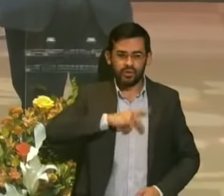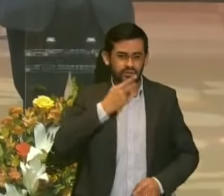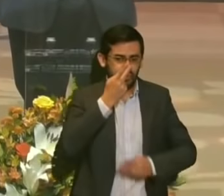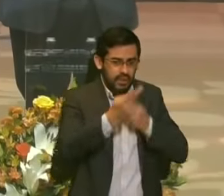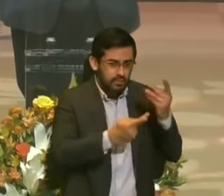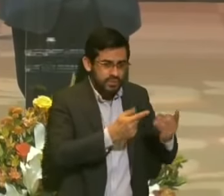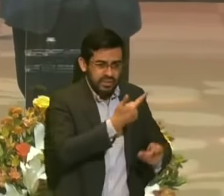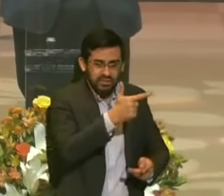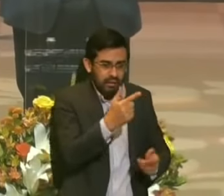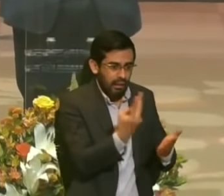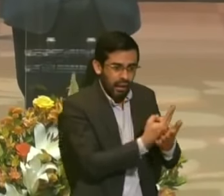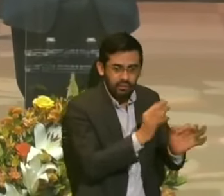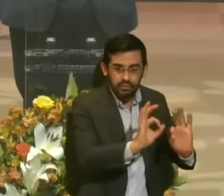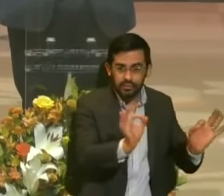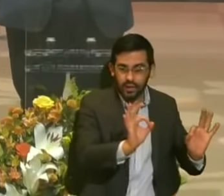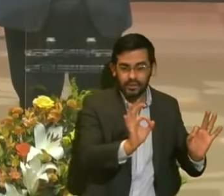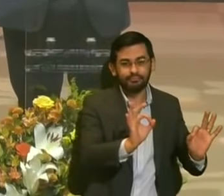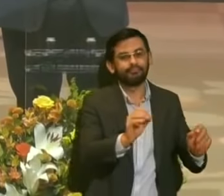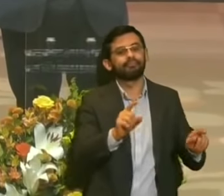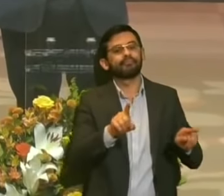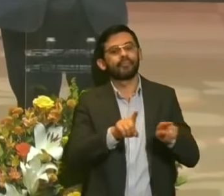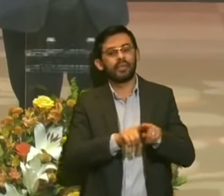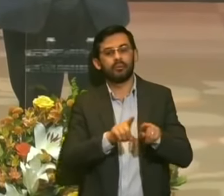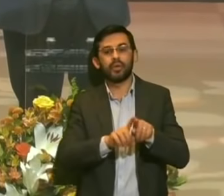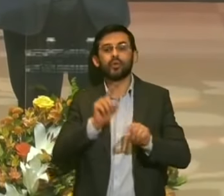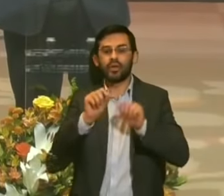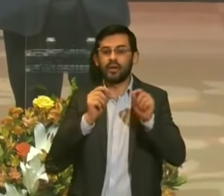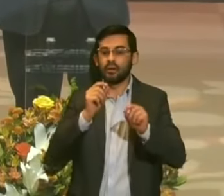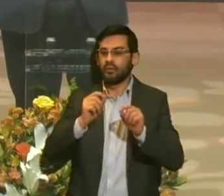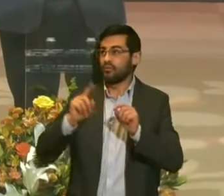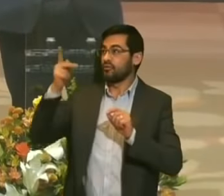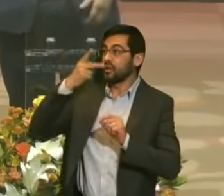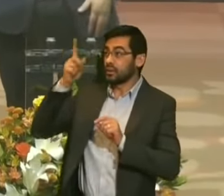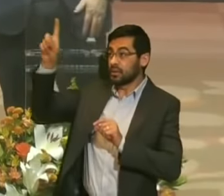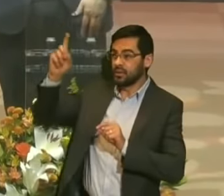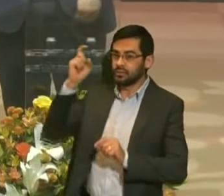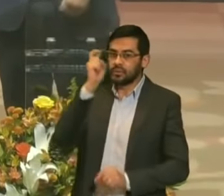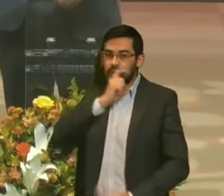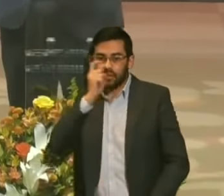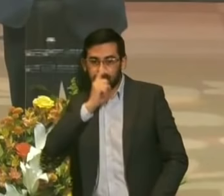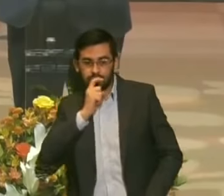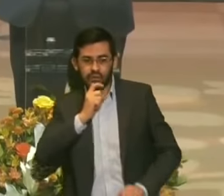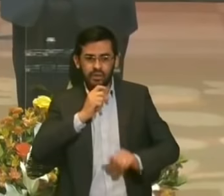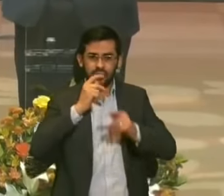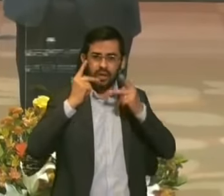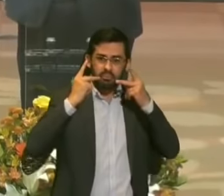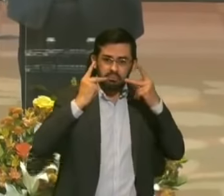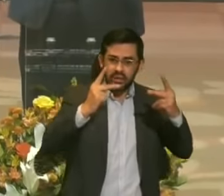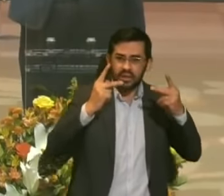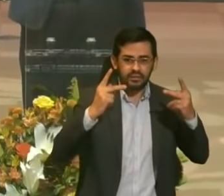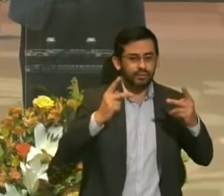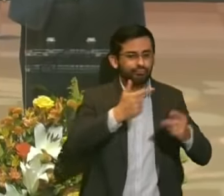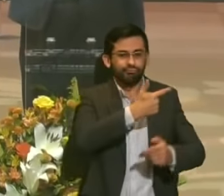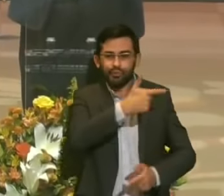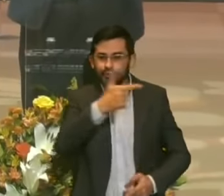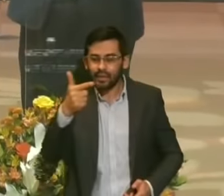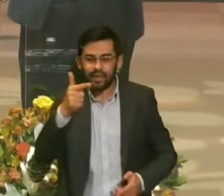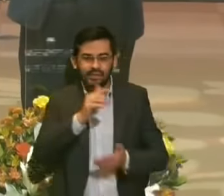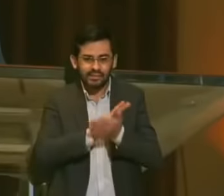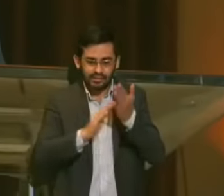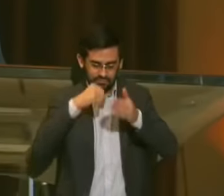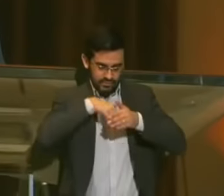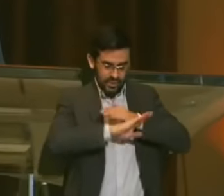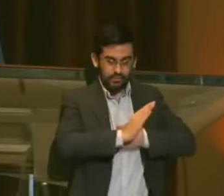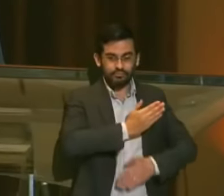não temos cometido pecados, fazemos de Deus um mentiroso e a sua mensagem não está em